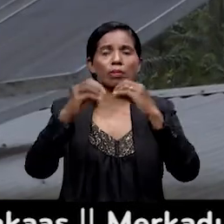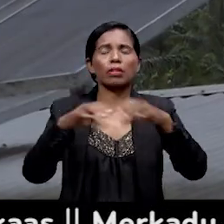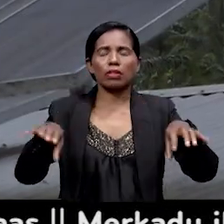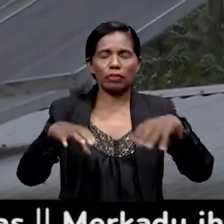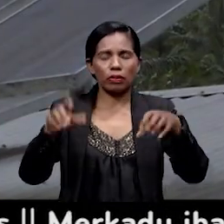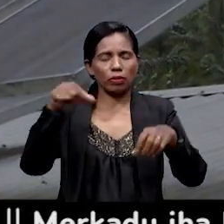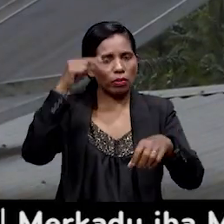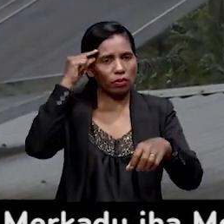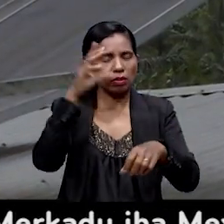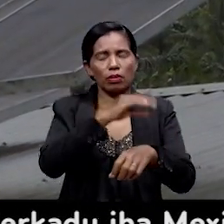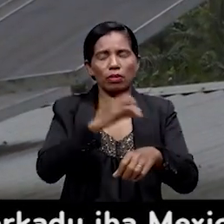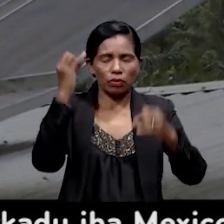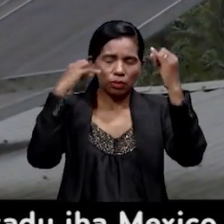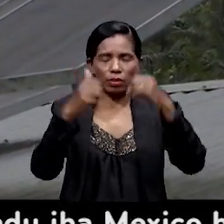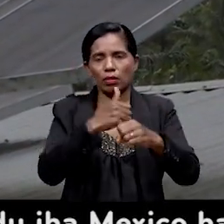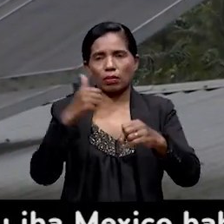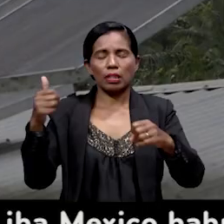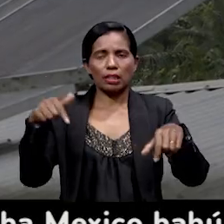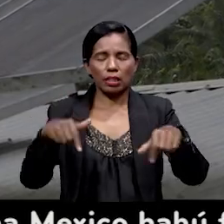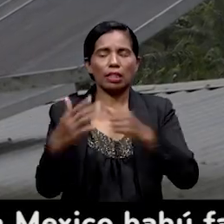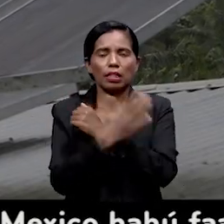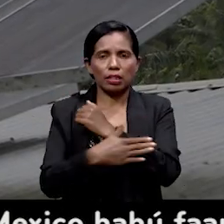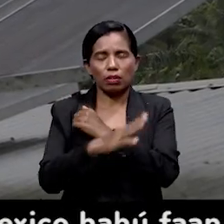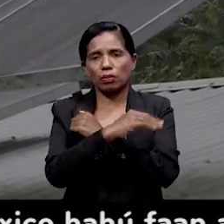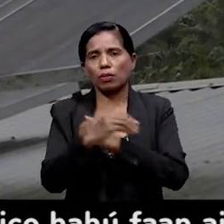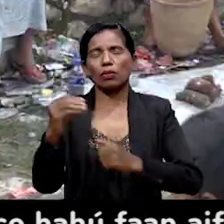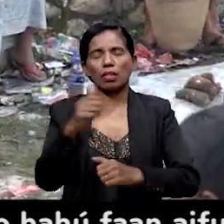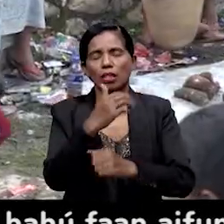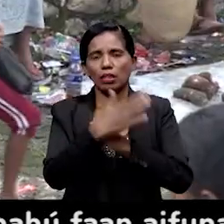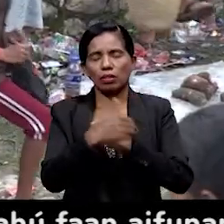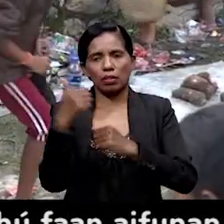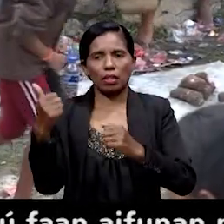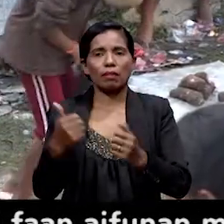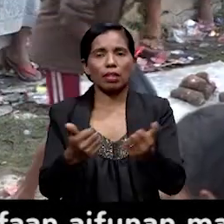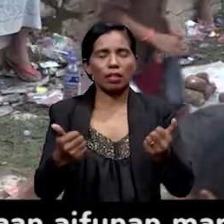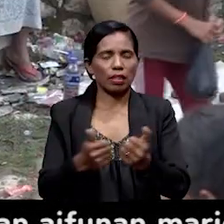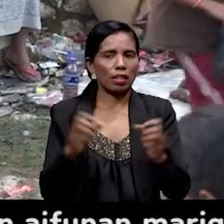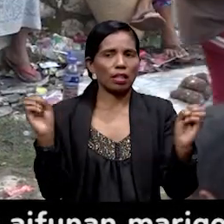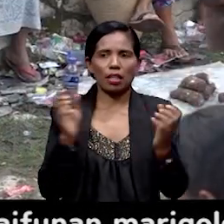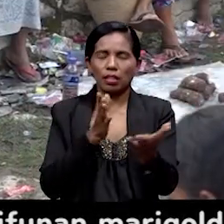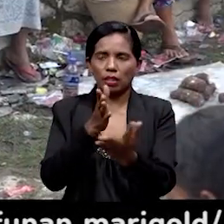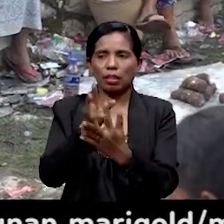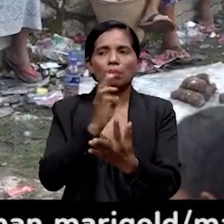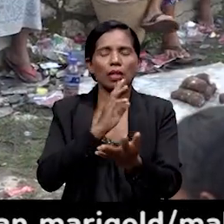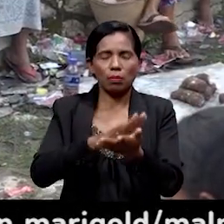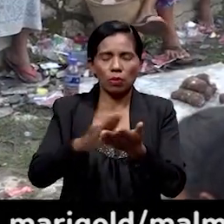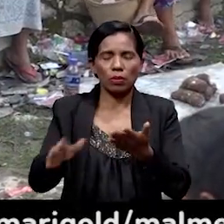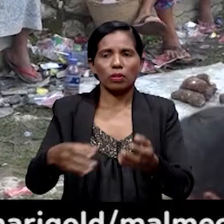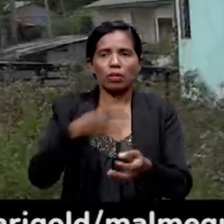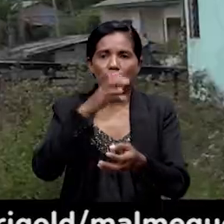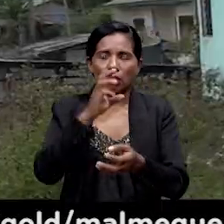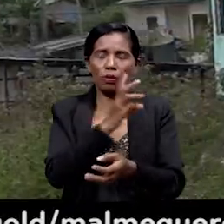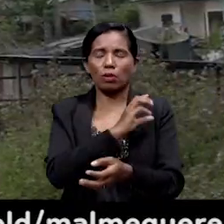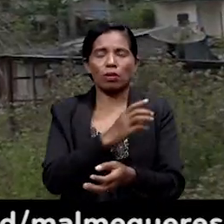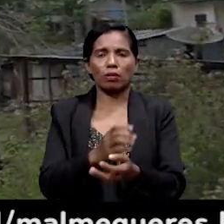informação sira seluk e railara no mostra ileur. Aldeia refere mostra acesso babemos ou de bele consumo lor lorong, no ne comunidade